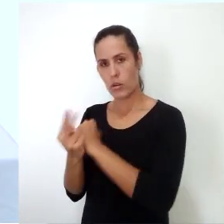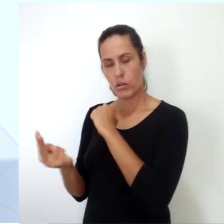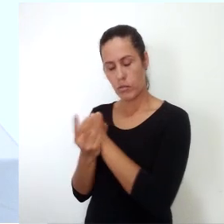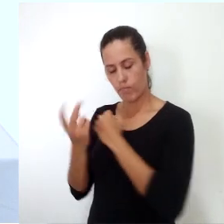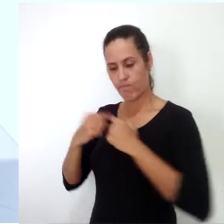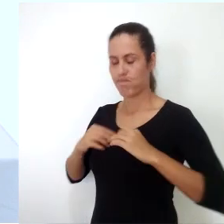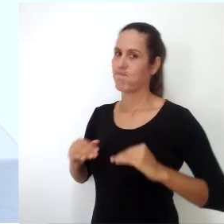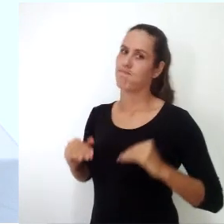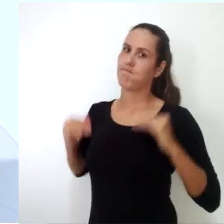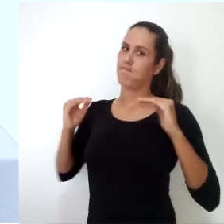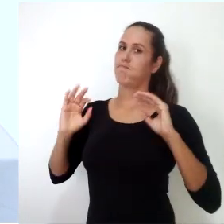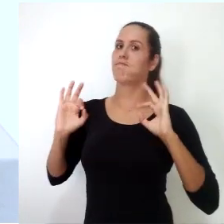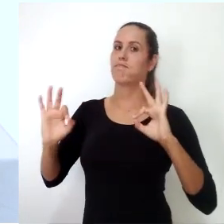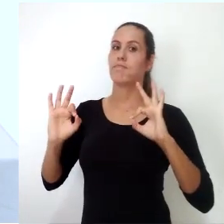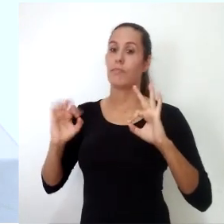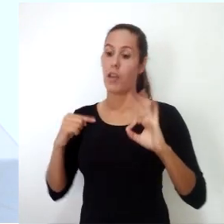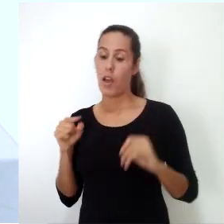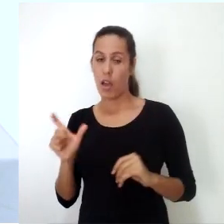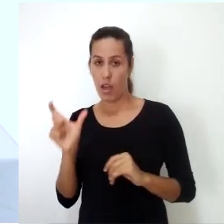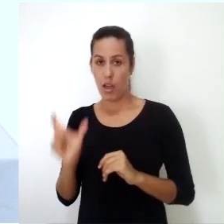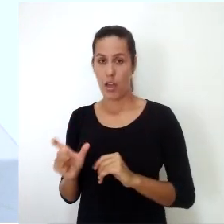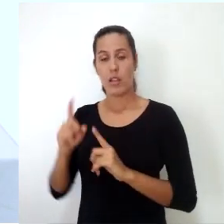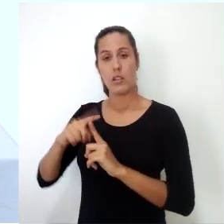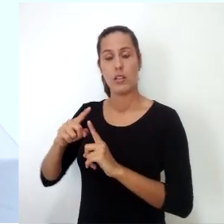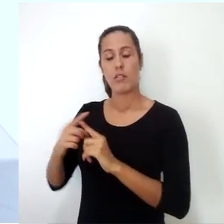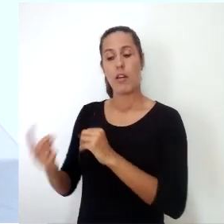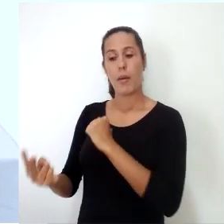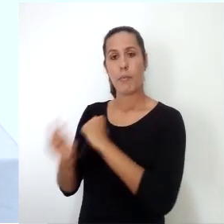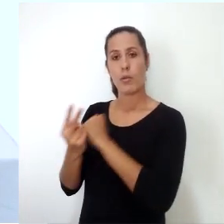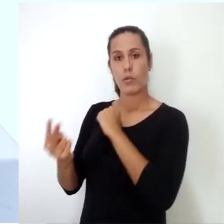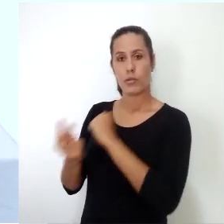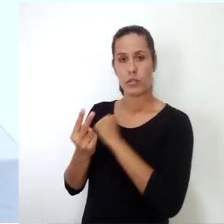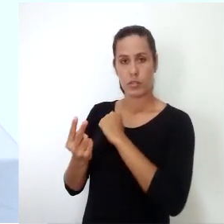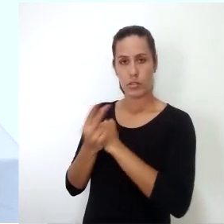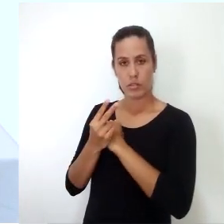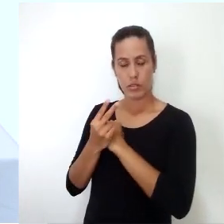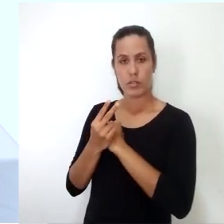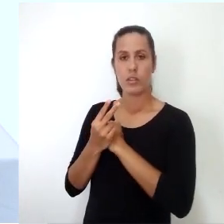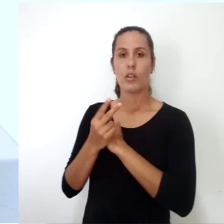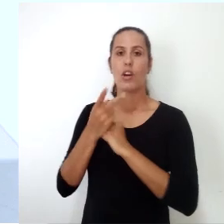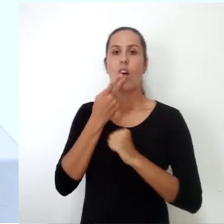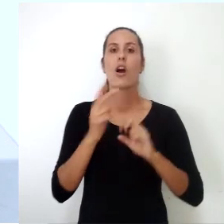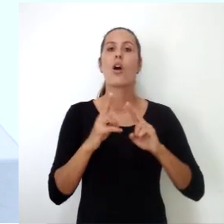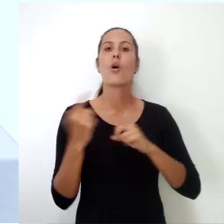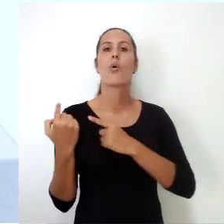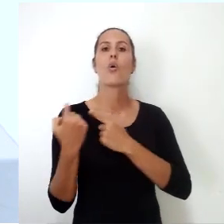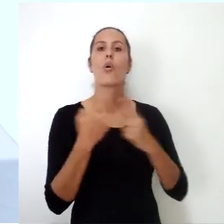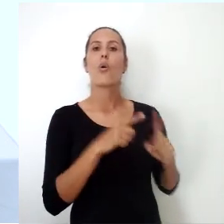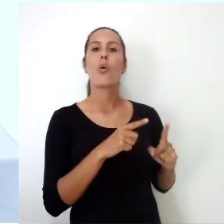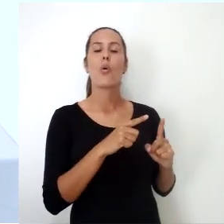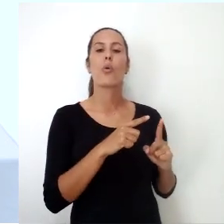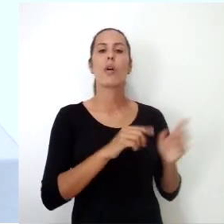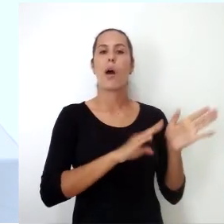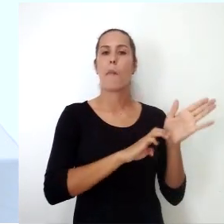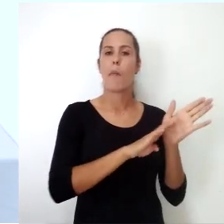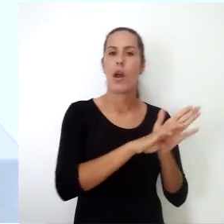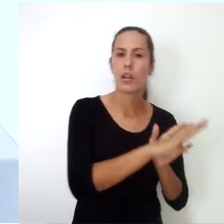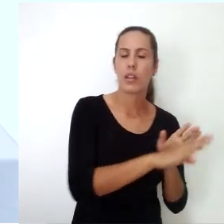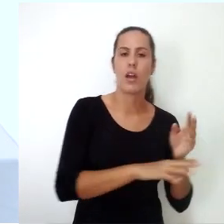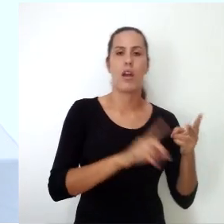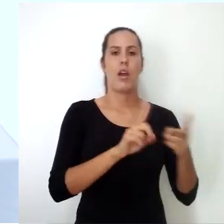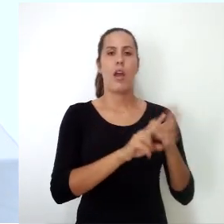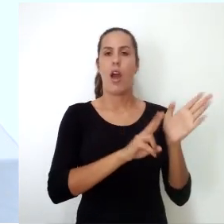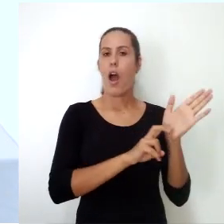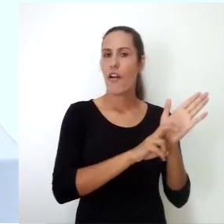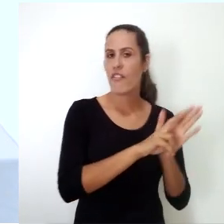defensores. E daí ele vai defender o nosso corpo contra os anticorpos. Quando eu falo de anticorpos, eu falo de bactérias, eu